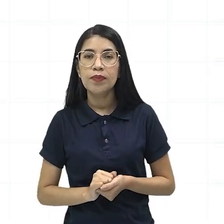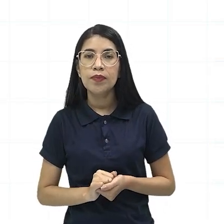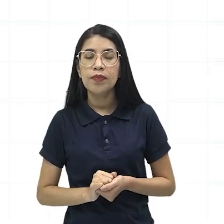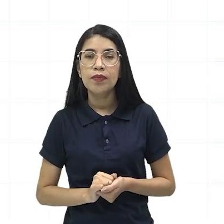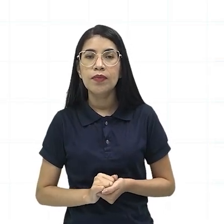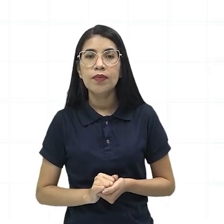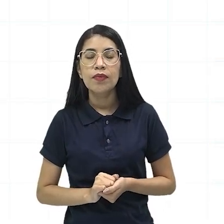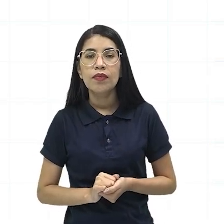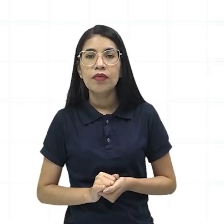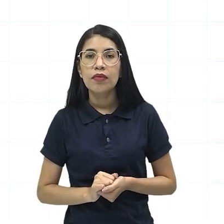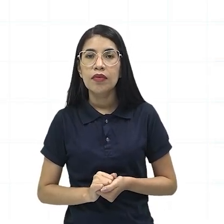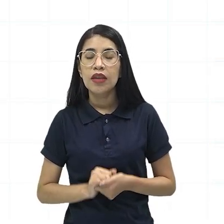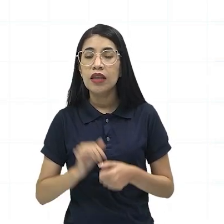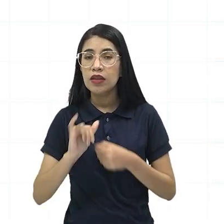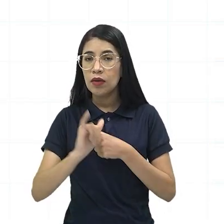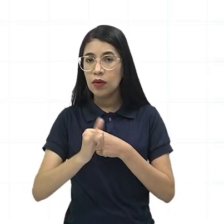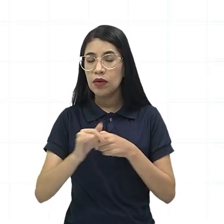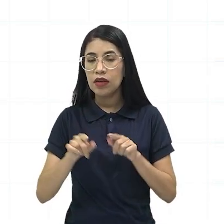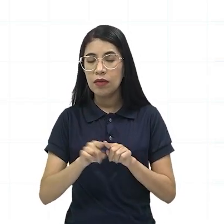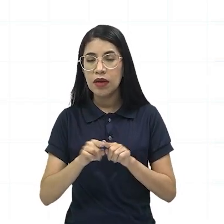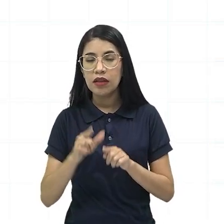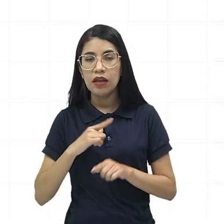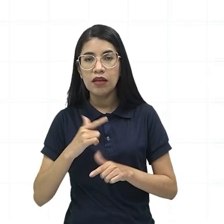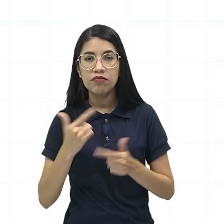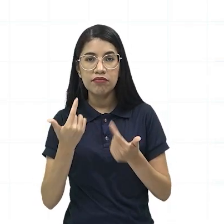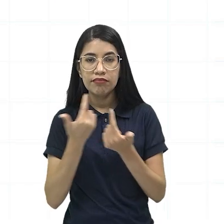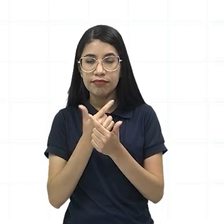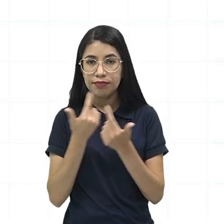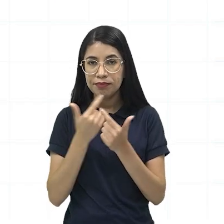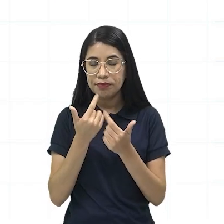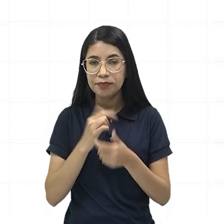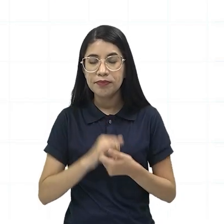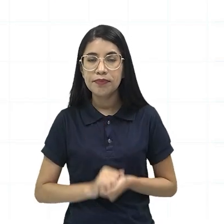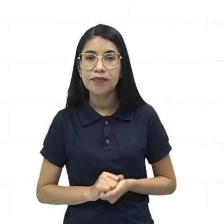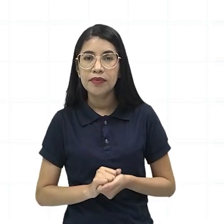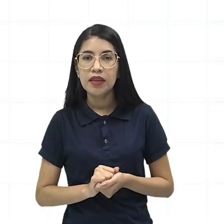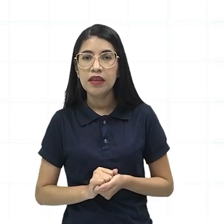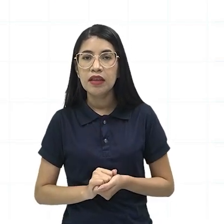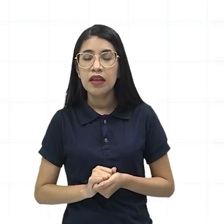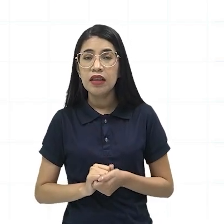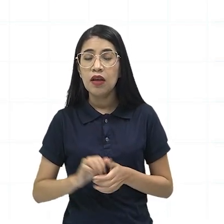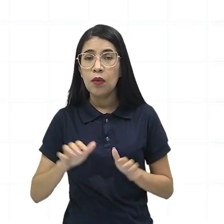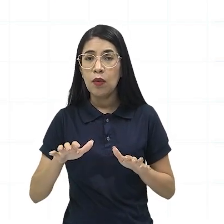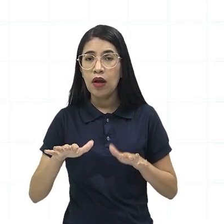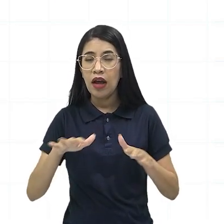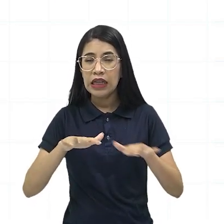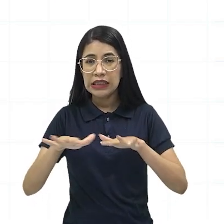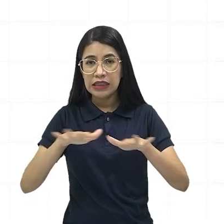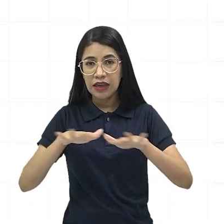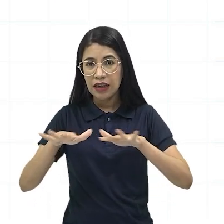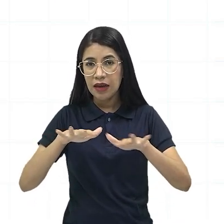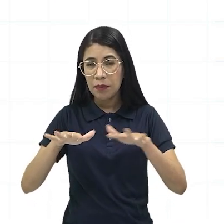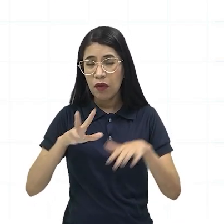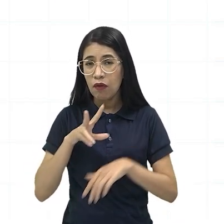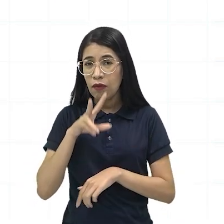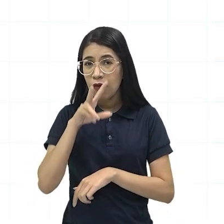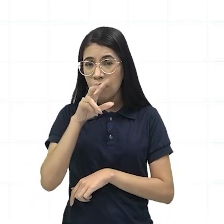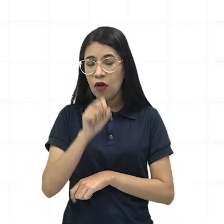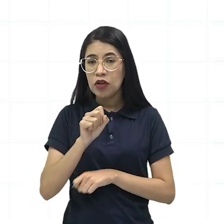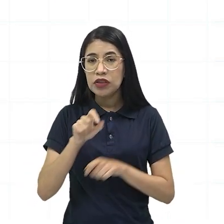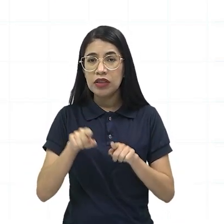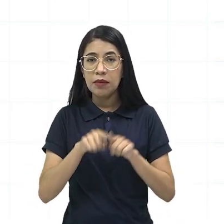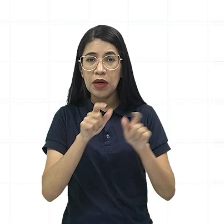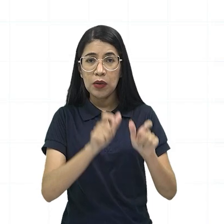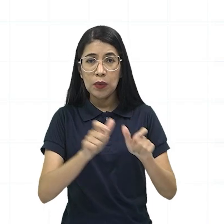qualquer um. As crônicas têm esse lado humorístico, né? A terra tremeu com força e em vários